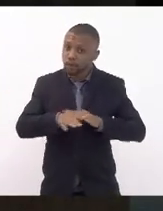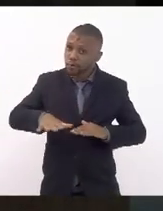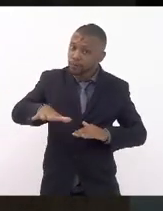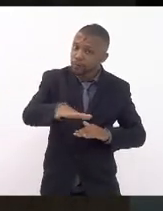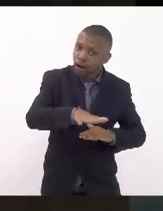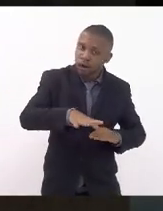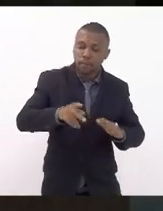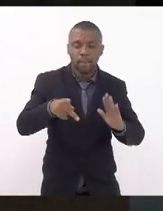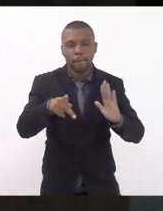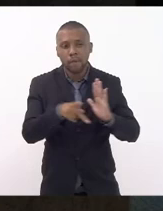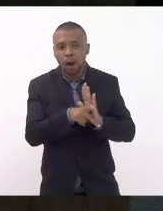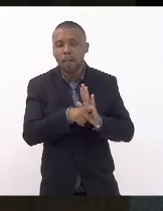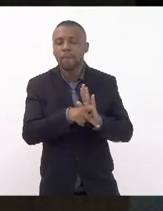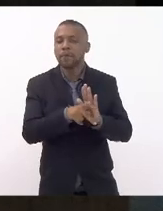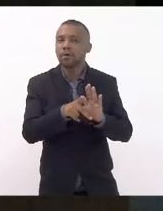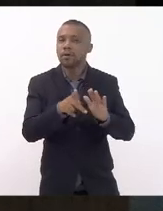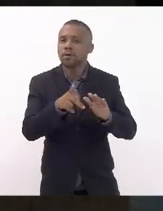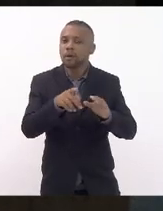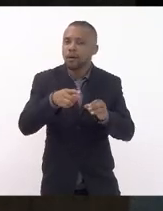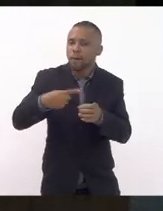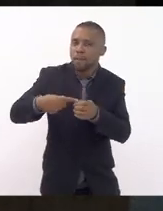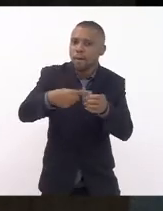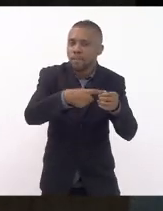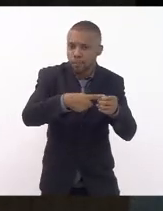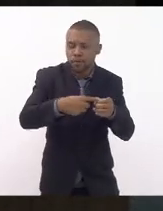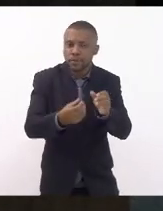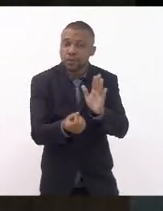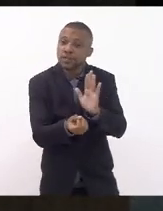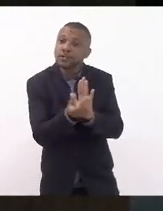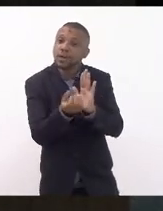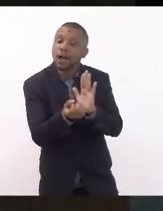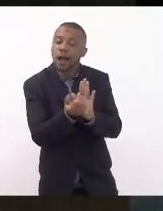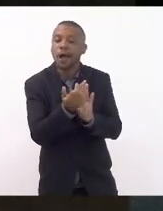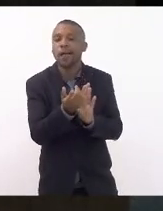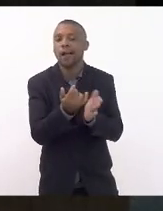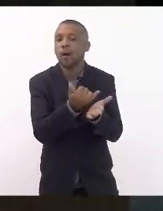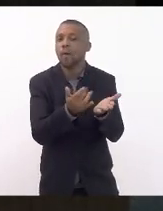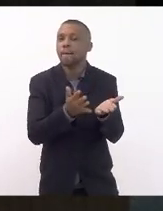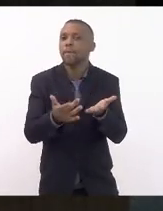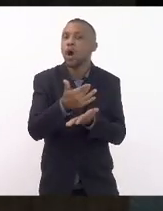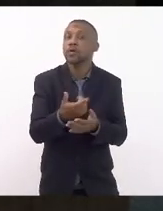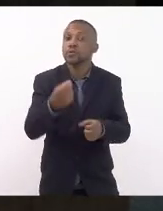município gerador do imposto, quando estiver